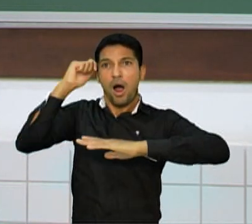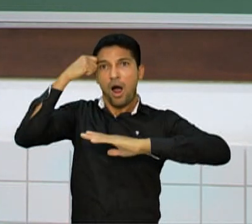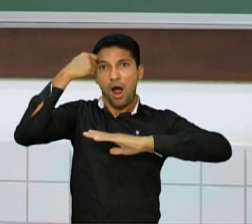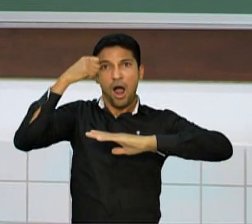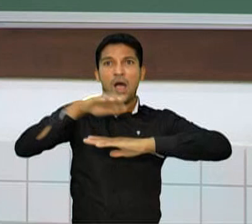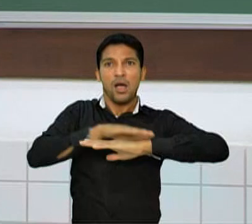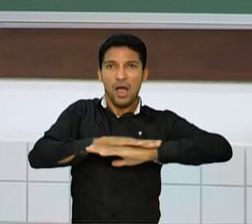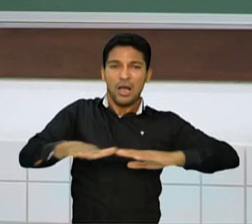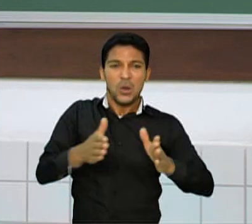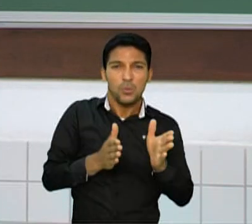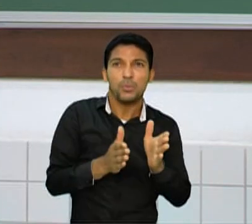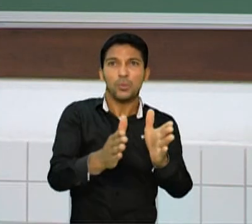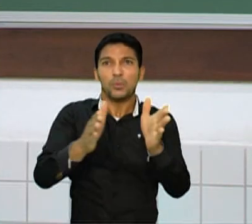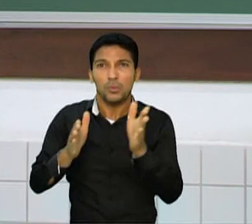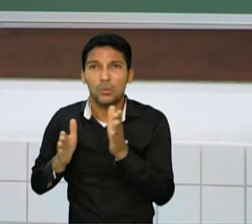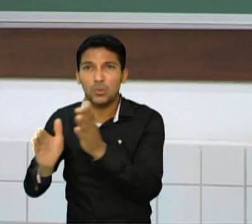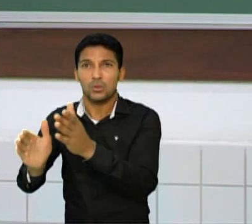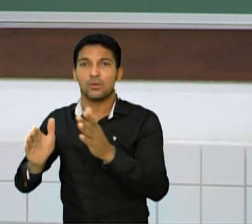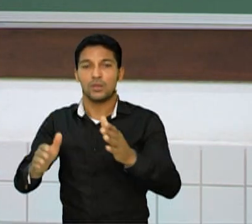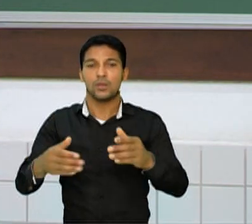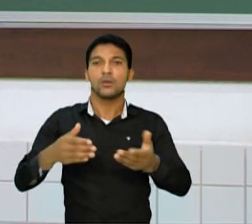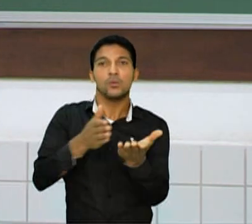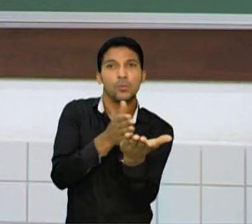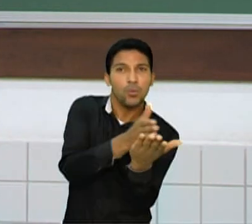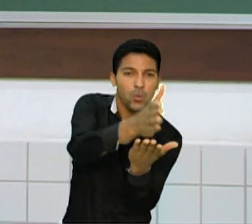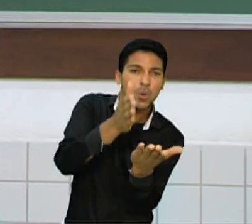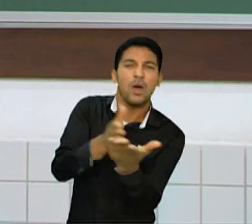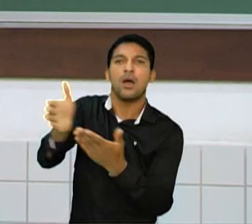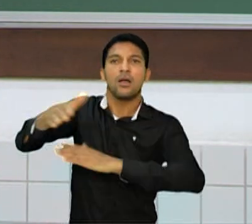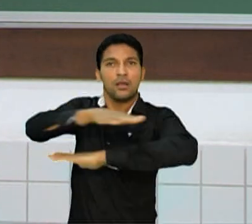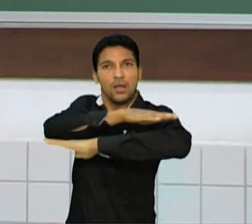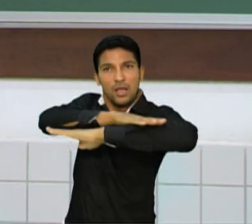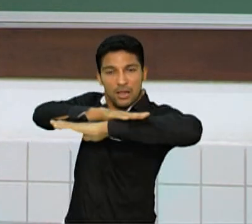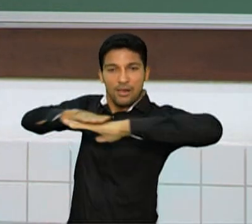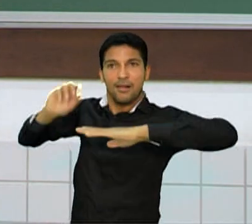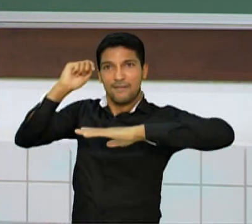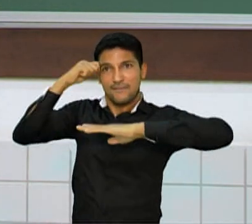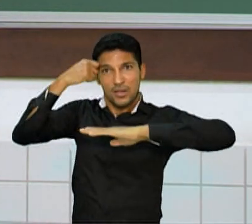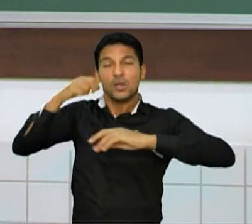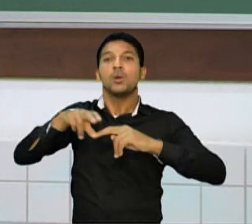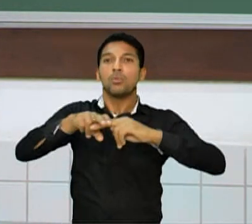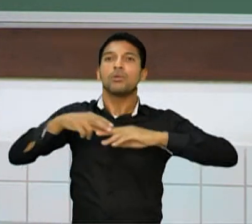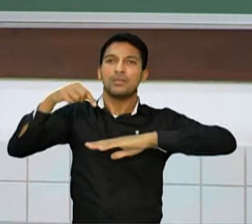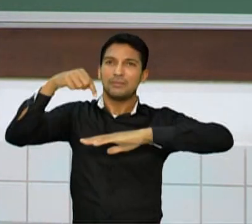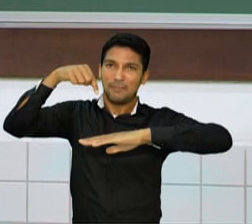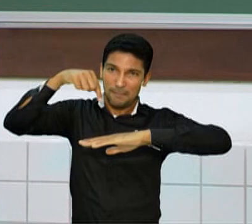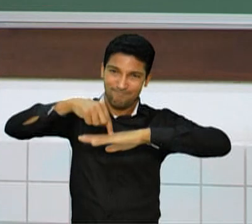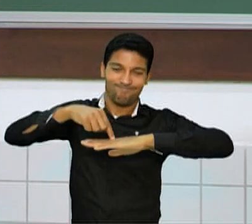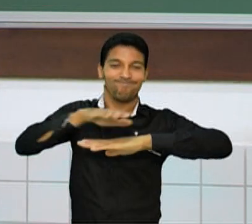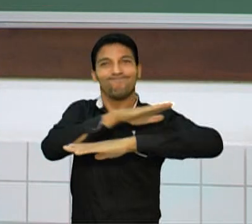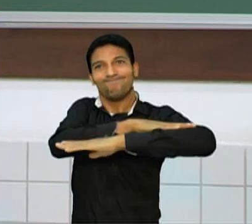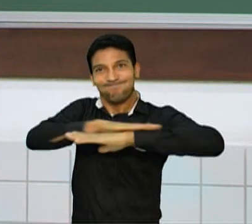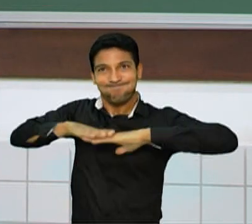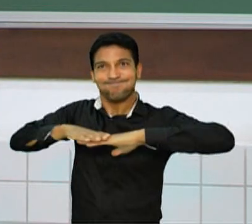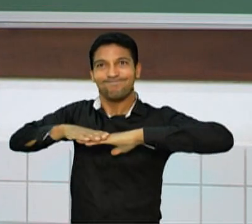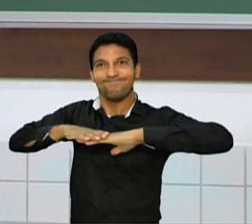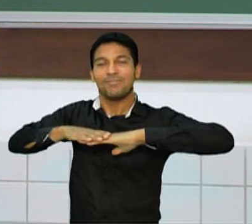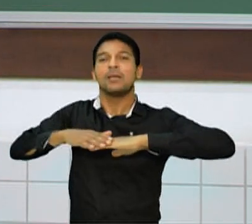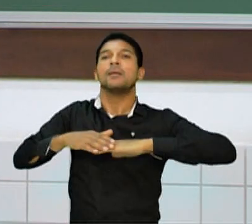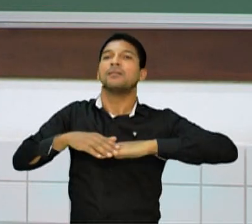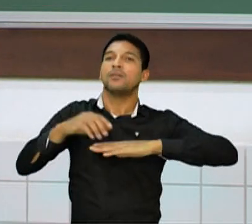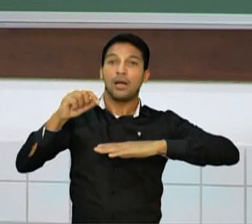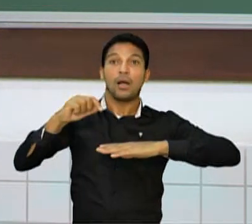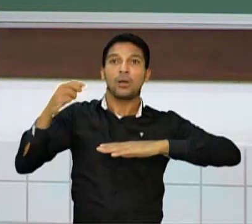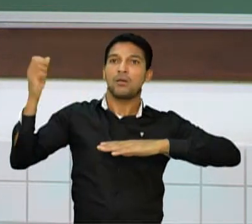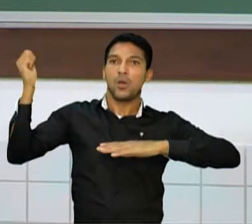a circulação atmosférica no local. Então, o que potencializa mesmo é a impermeabilização do solo, que maximiza, então,